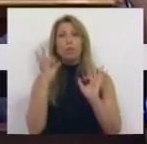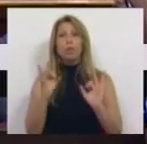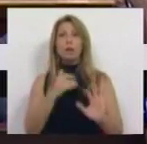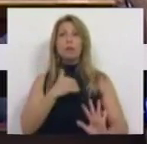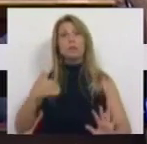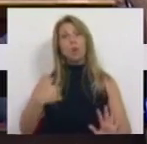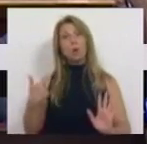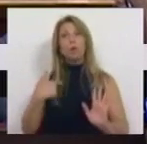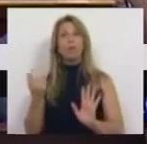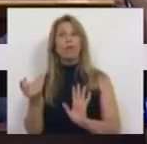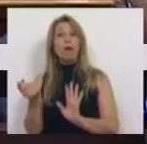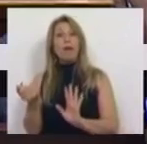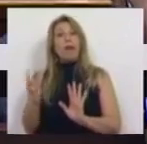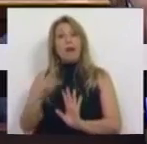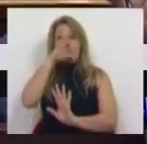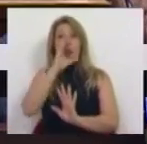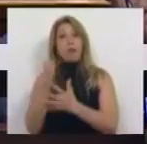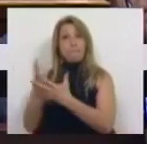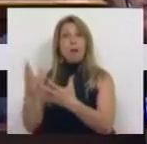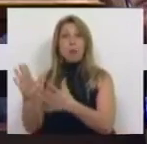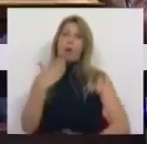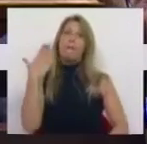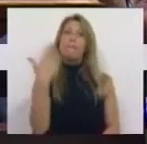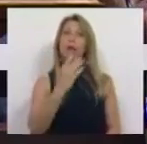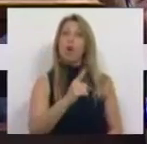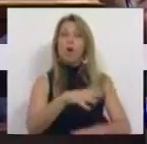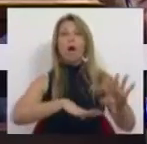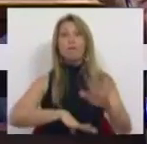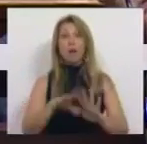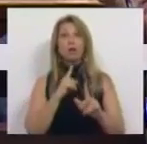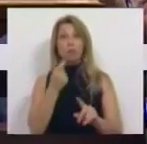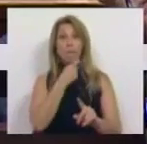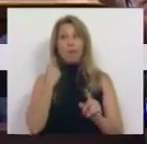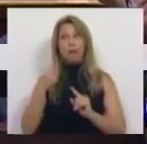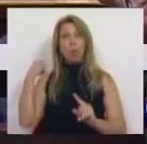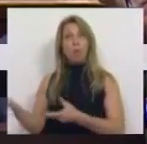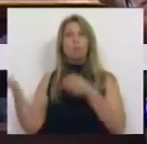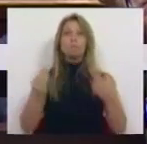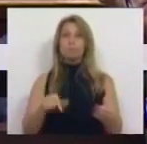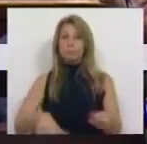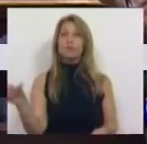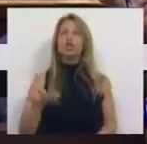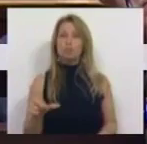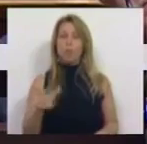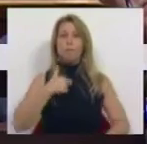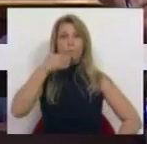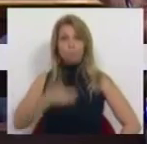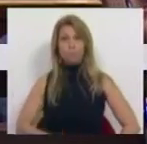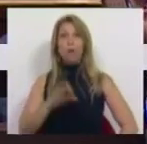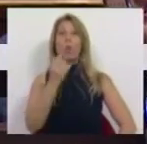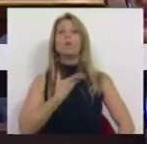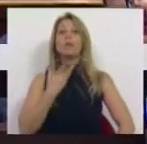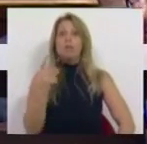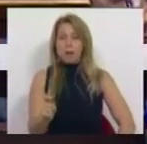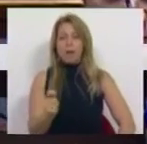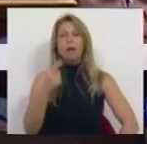pedido do Governo da anterior maioria e apresentada em maio último aqui em Lisboa. Os peritos da OCDE recomendaram que os portugueses